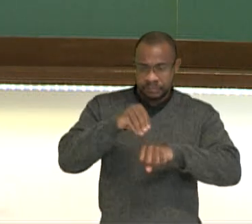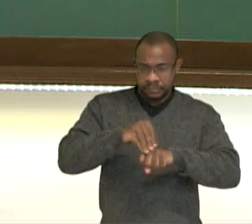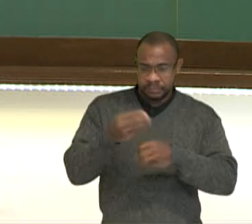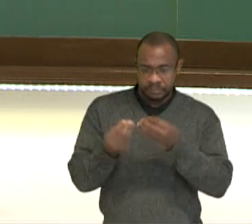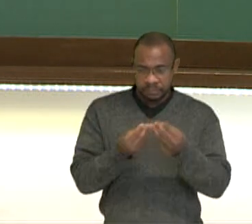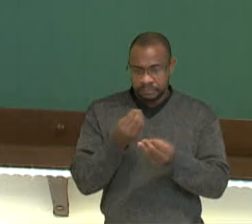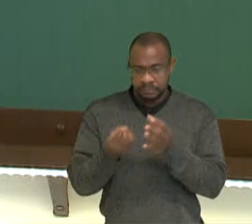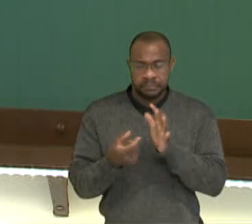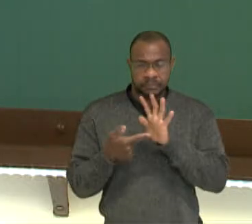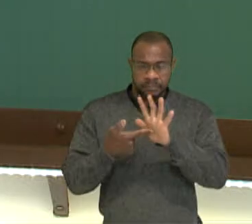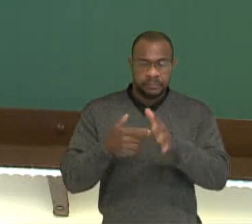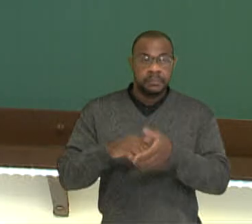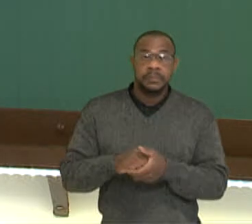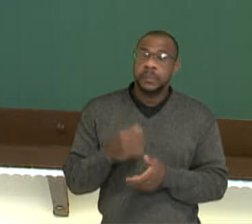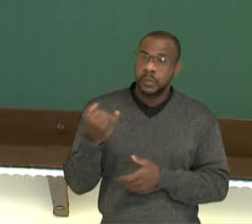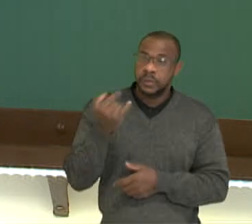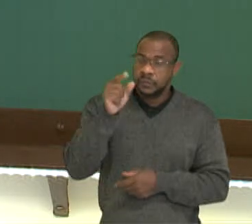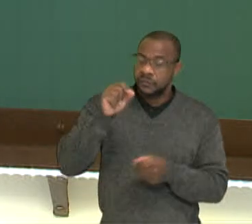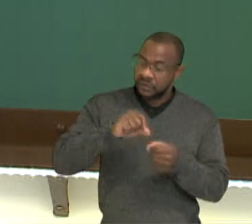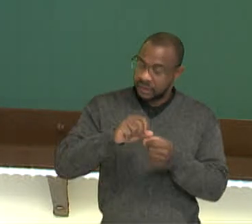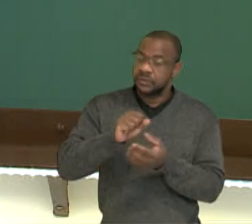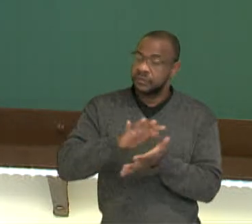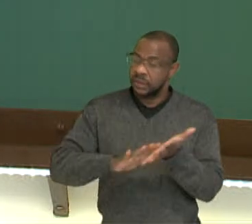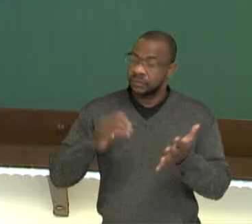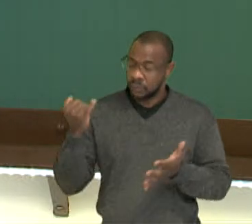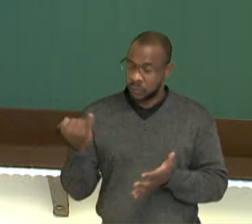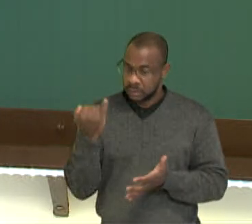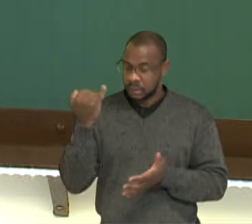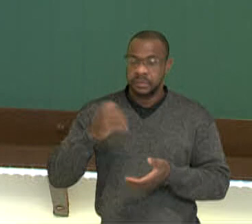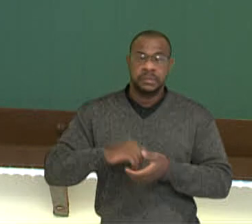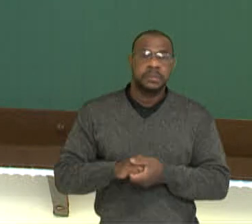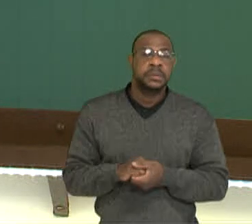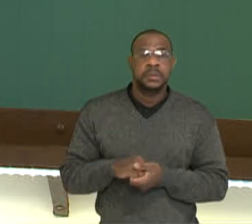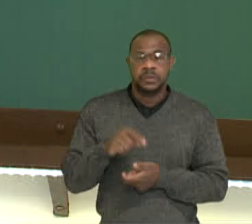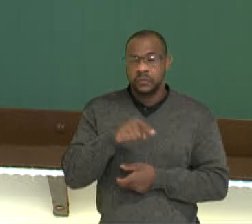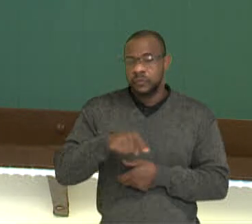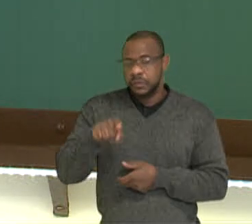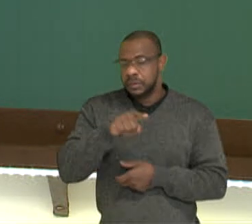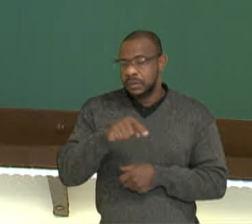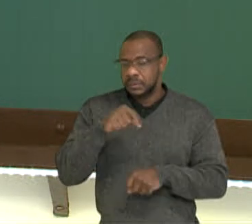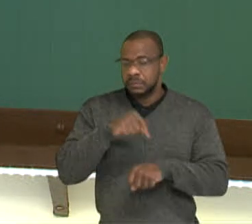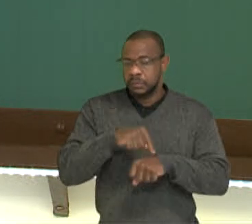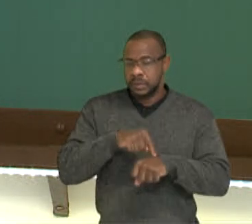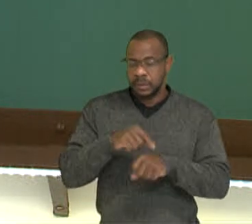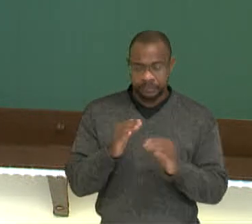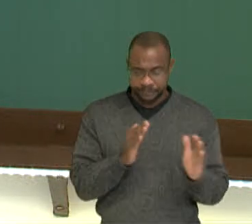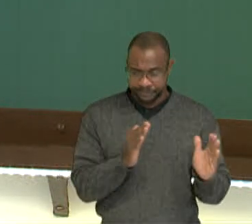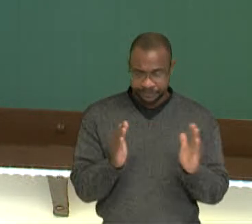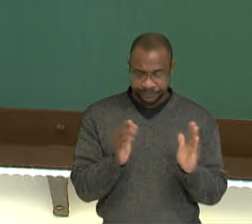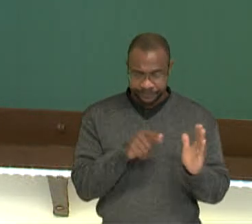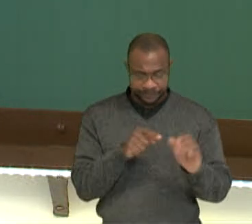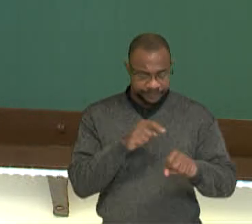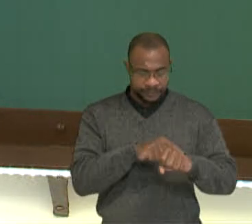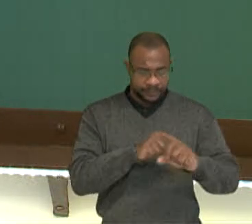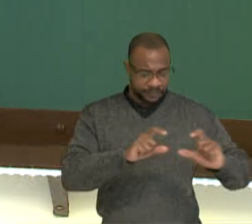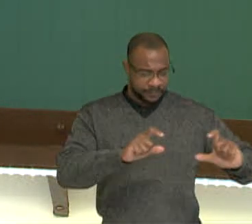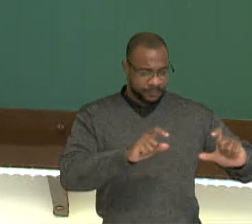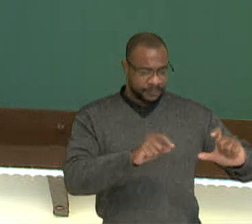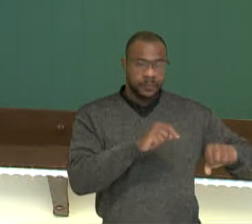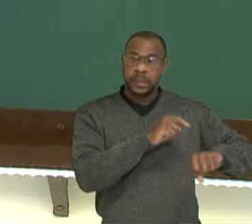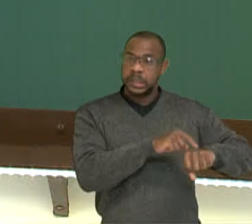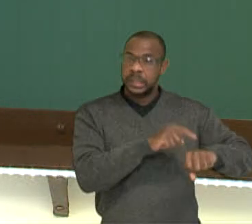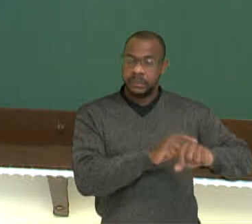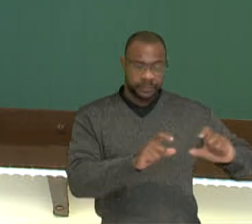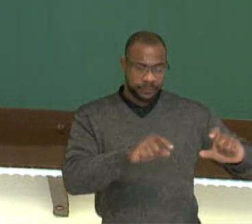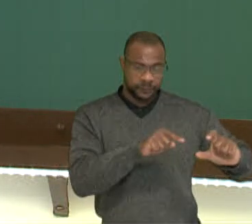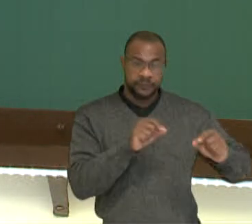E é importante que você sempre realize as atividades propostas, que você, durante o tempo que aparece aí na tela, para você realizar o exercício, que